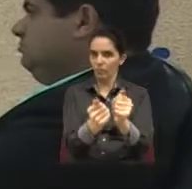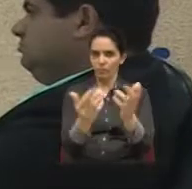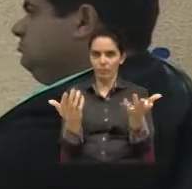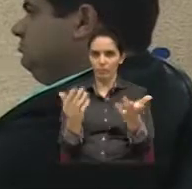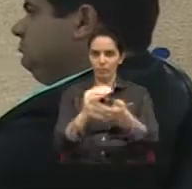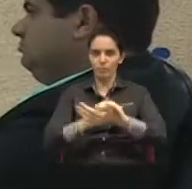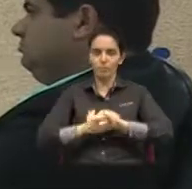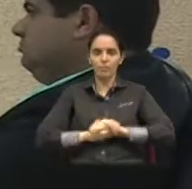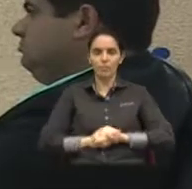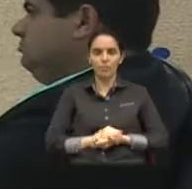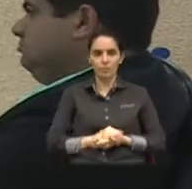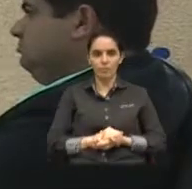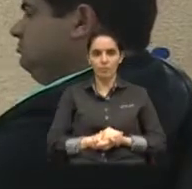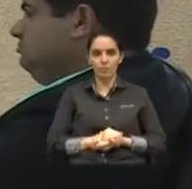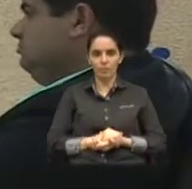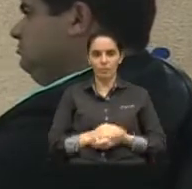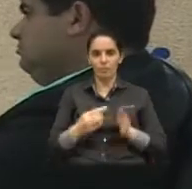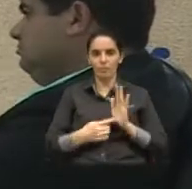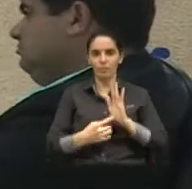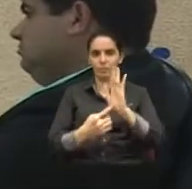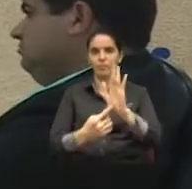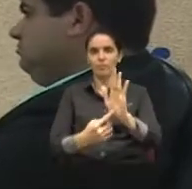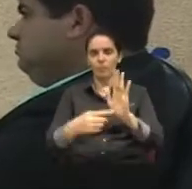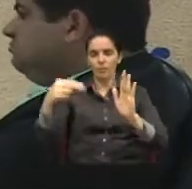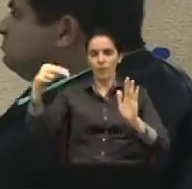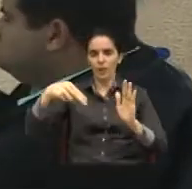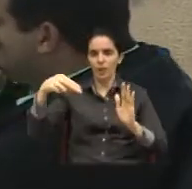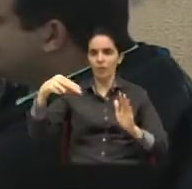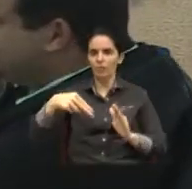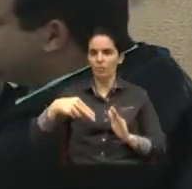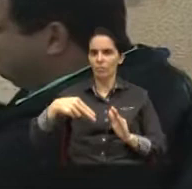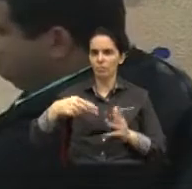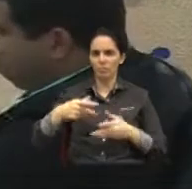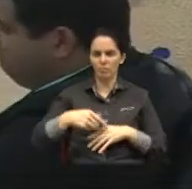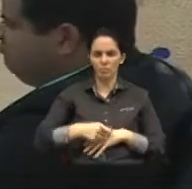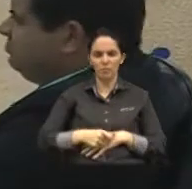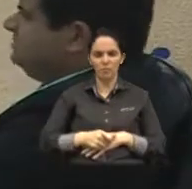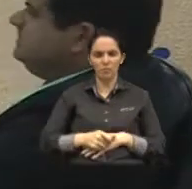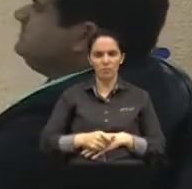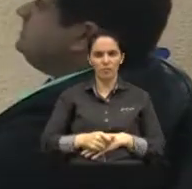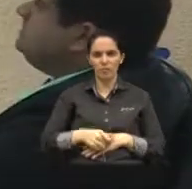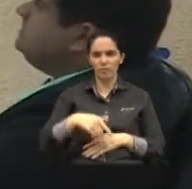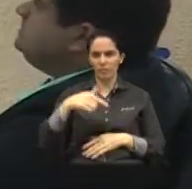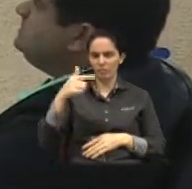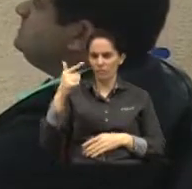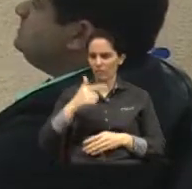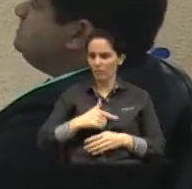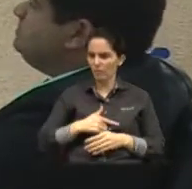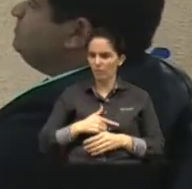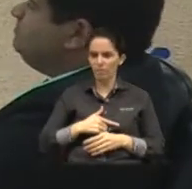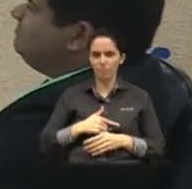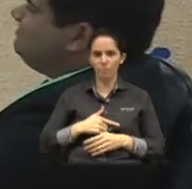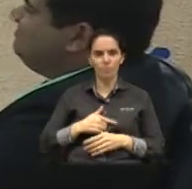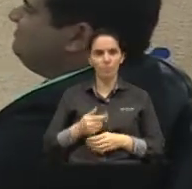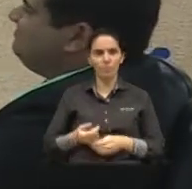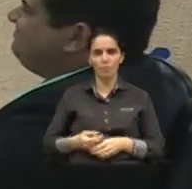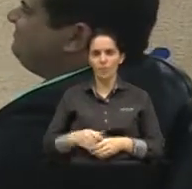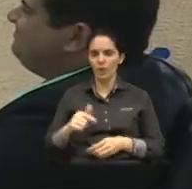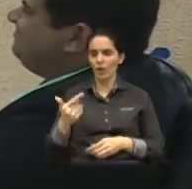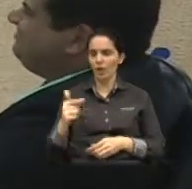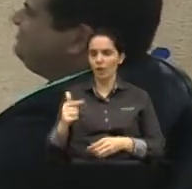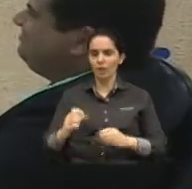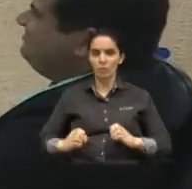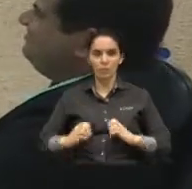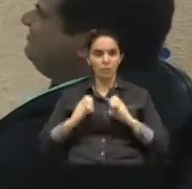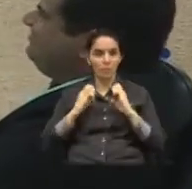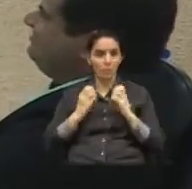reprise de muitas novelas imundas. Novelas que às 9 horas tem